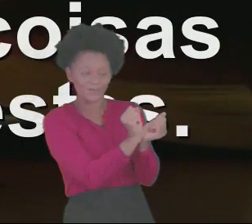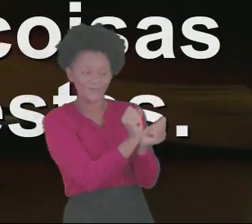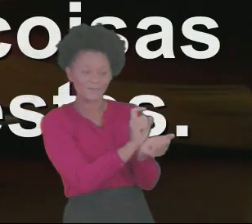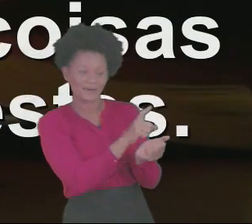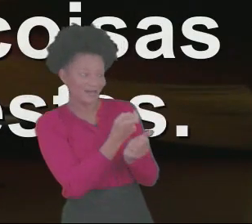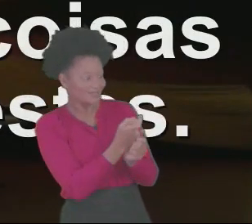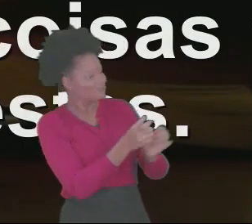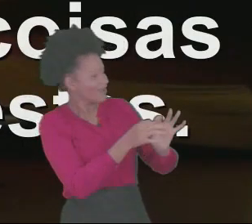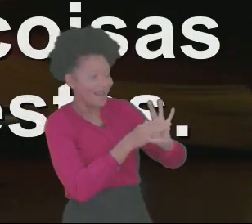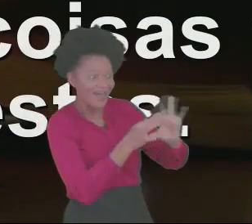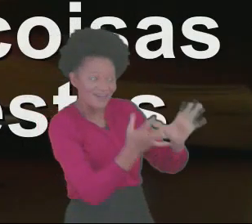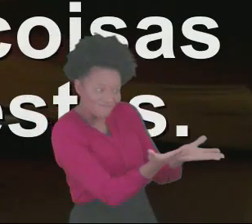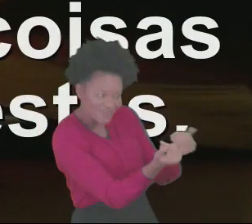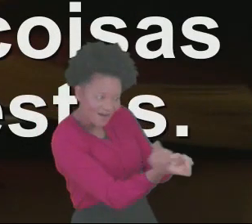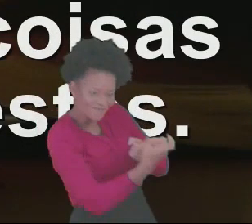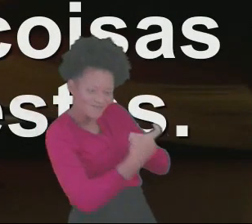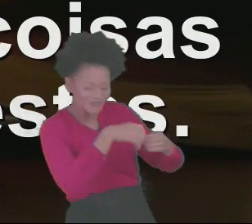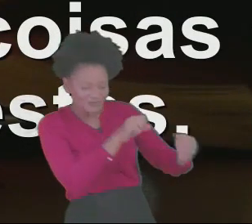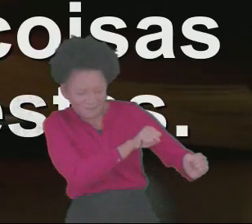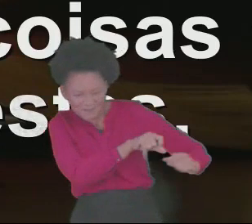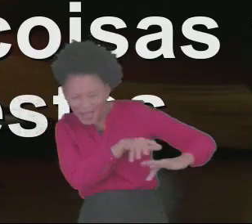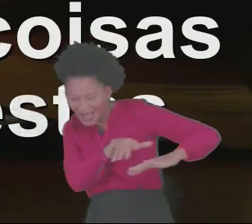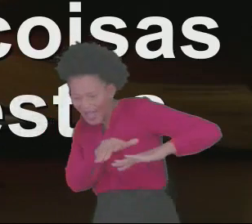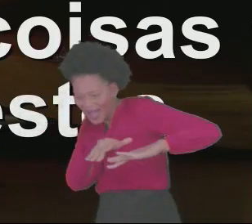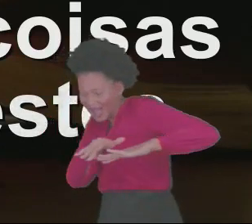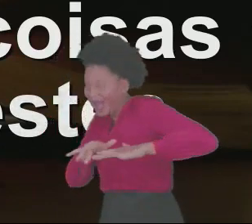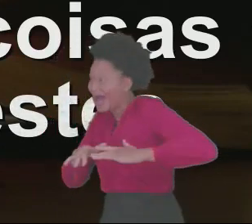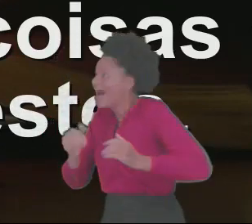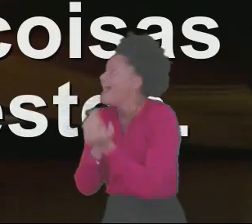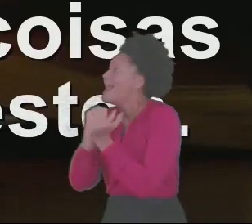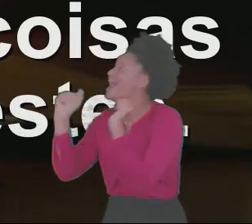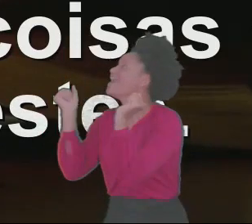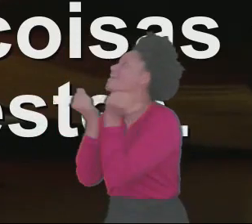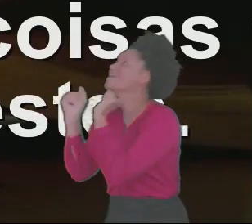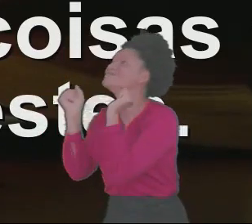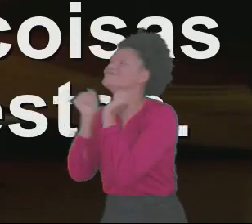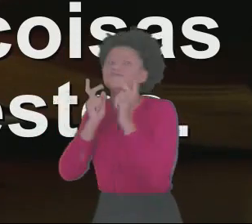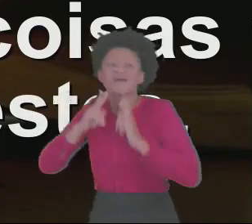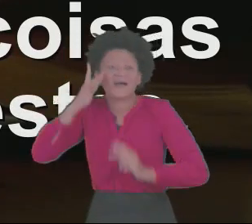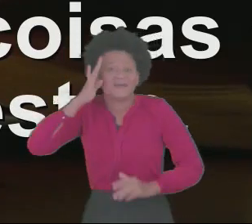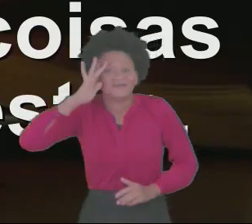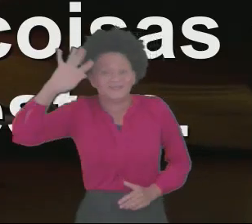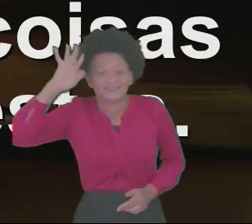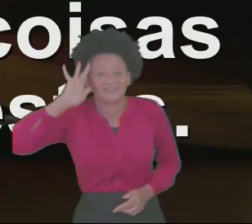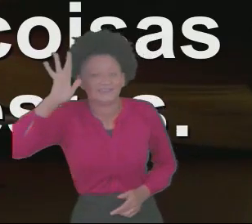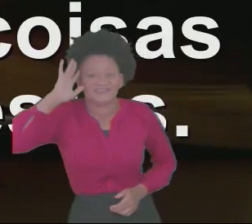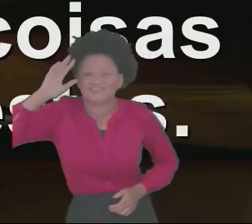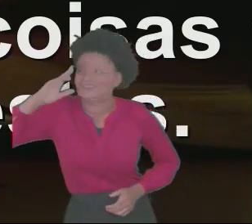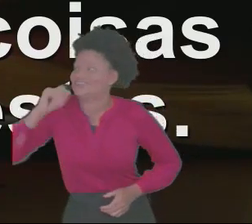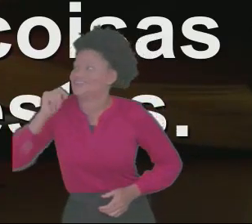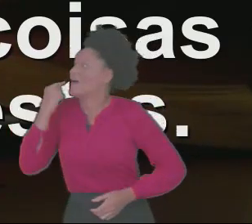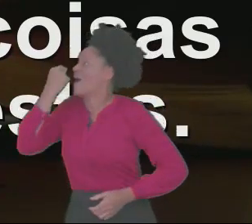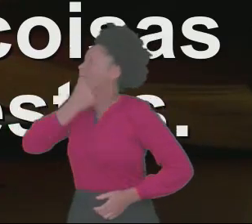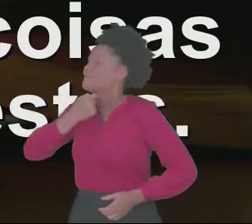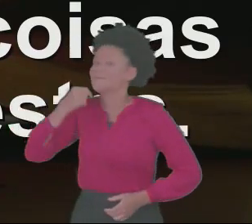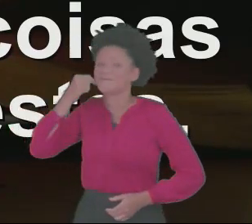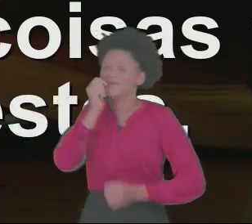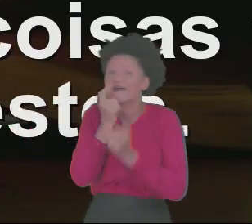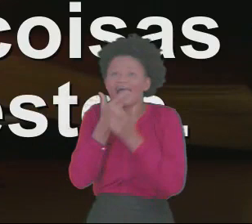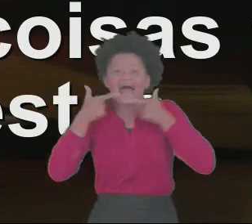os que sonham bom então a nossa boca se encheu de riso EA nossa língua de